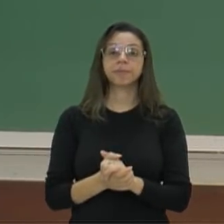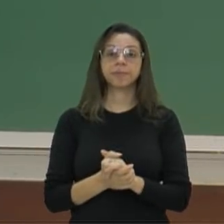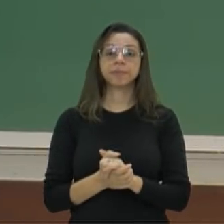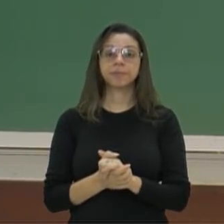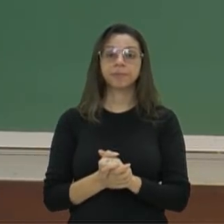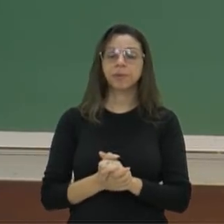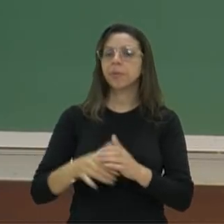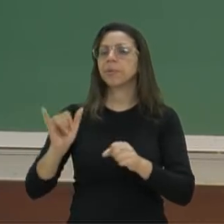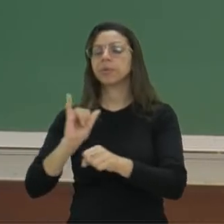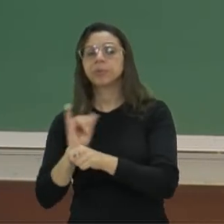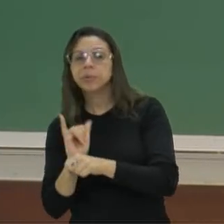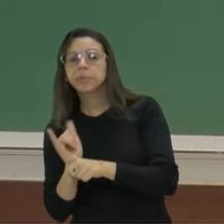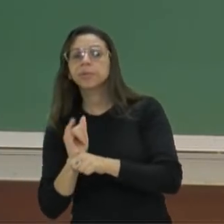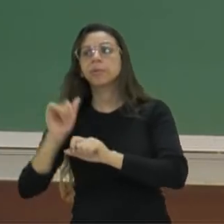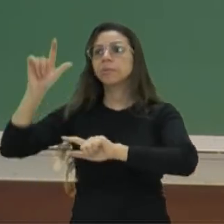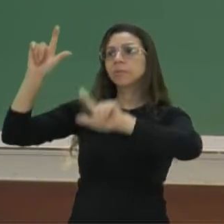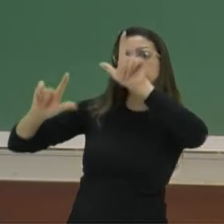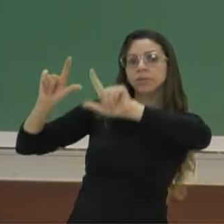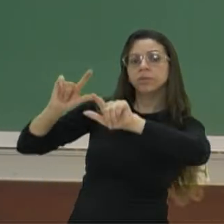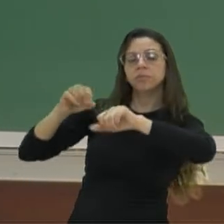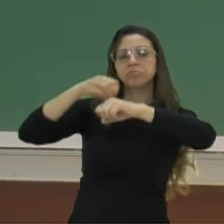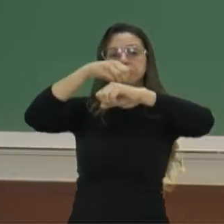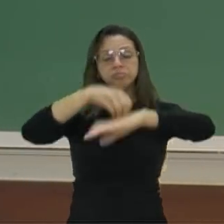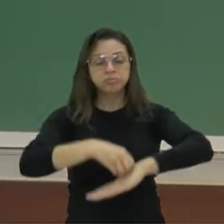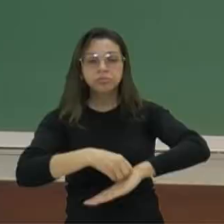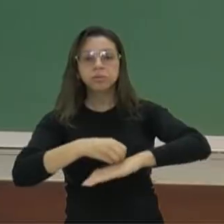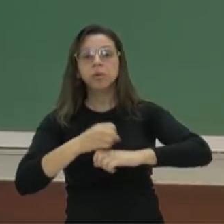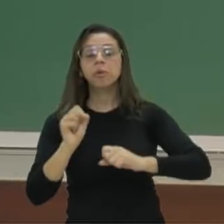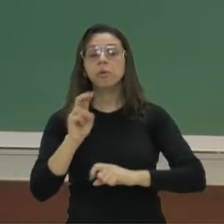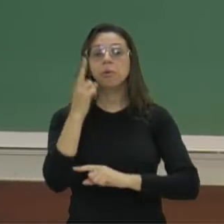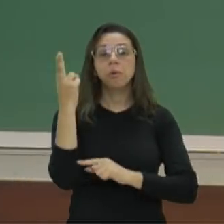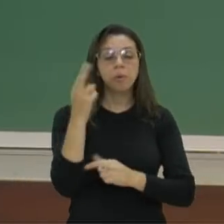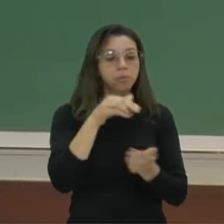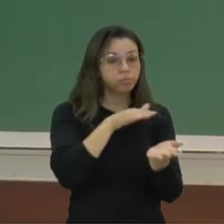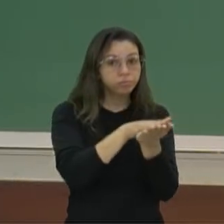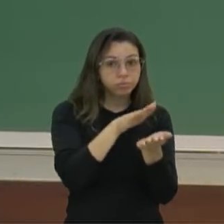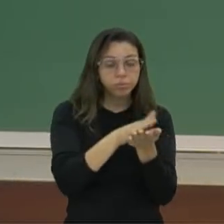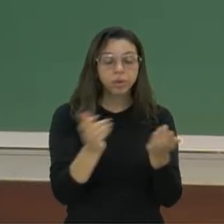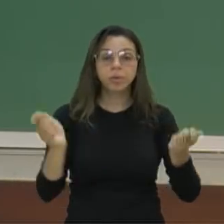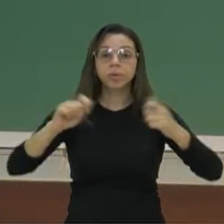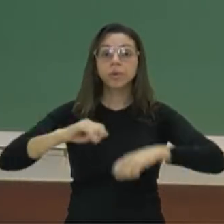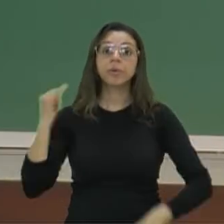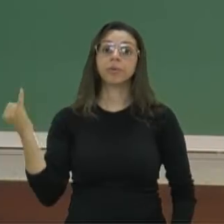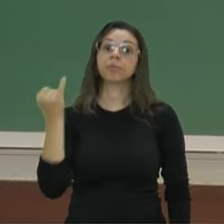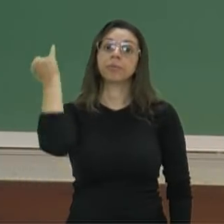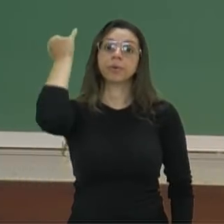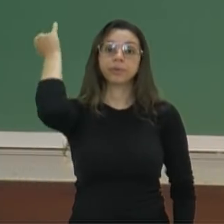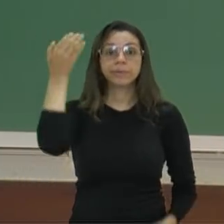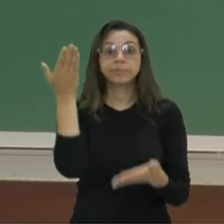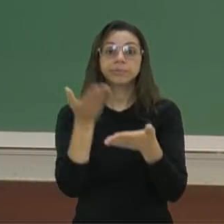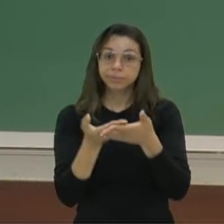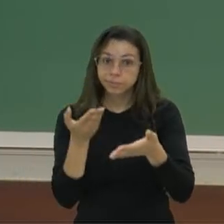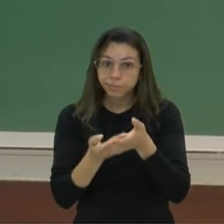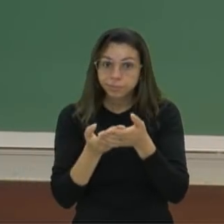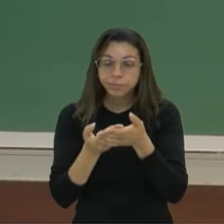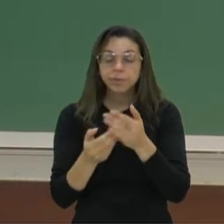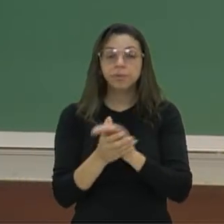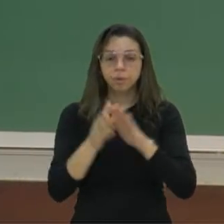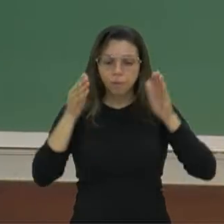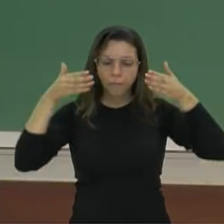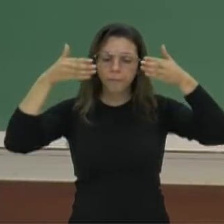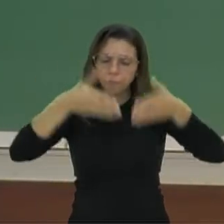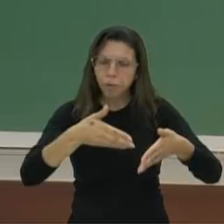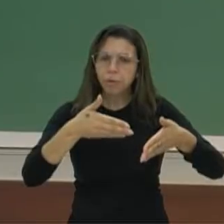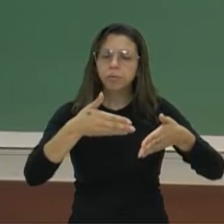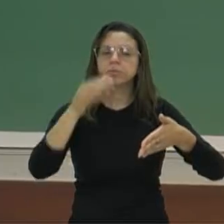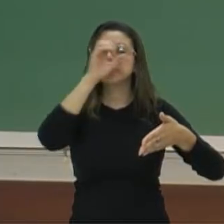pelo canal do YouTube, ou no aplicativo, ou pelo material impresso. O importante é que você estude, que você se dedique, que